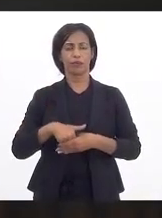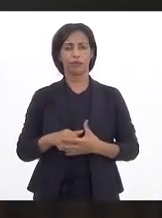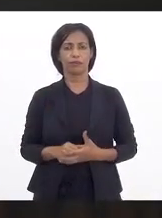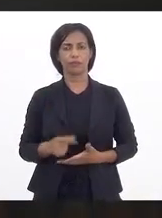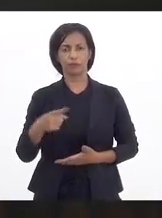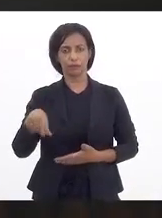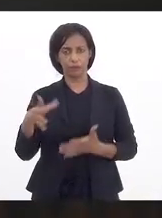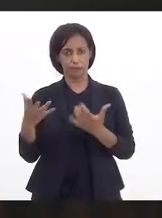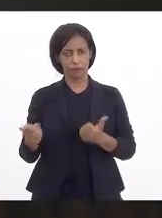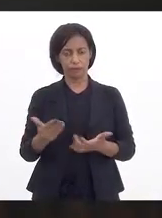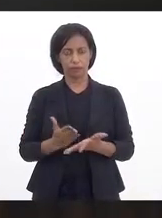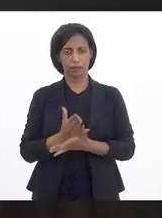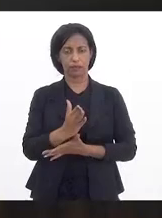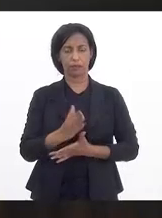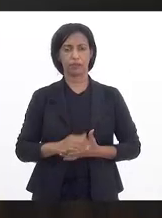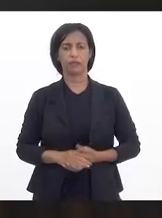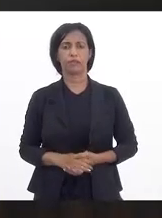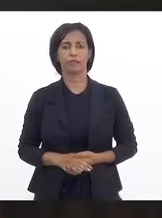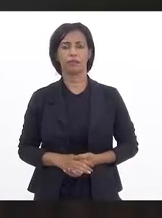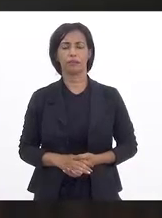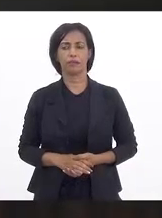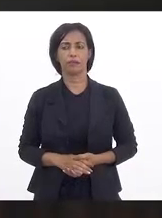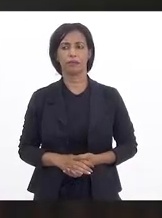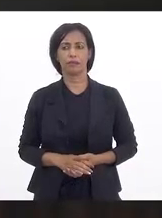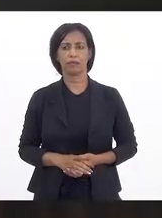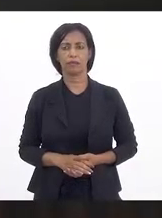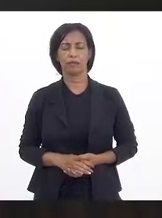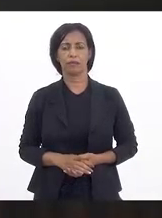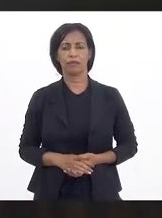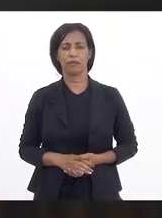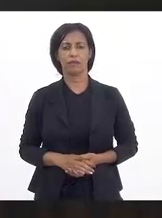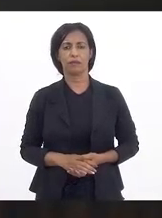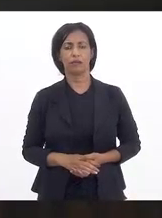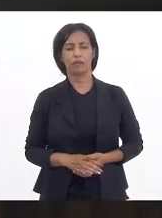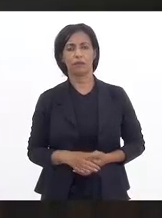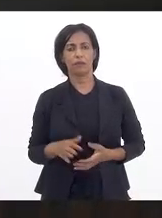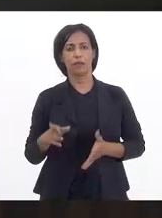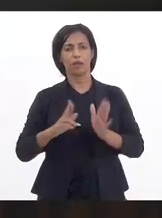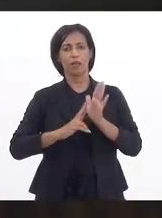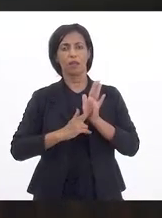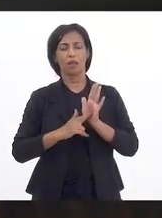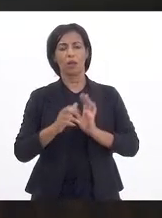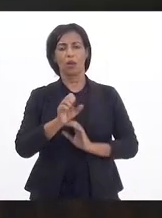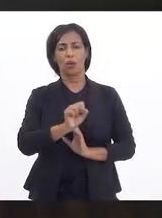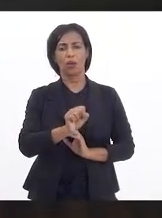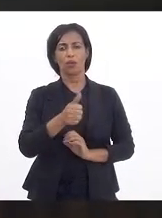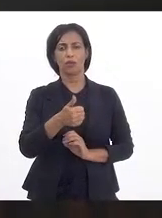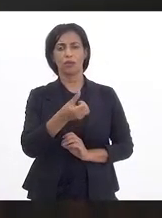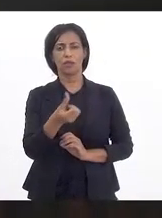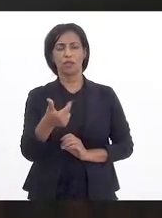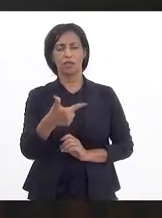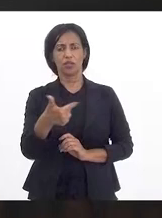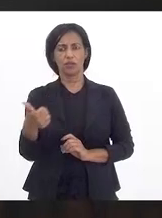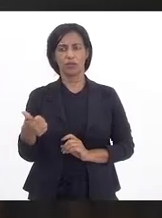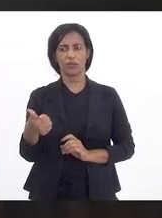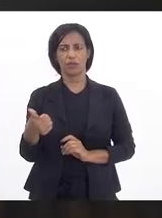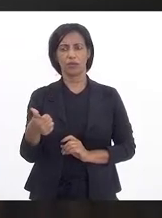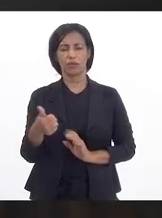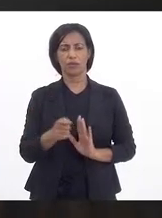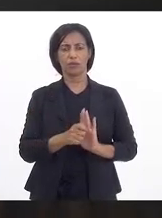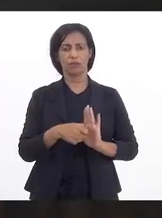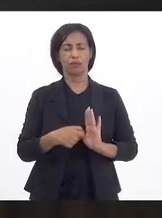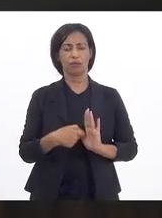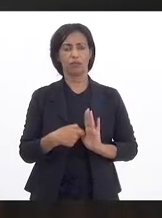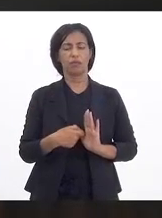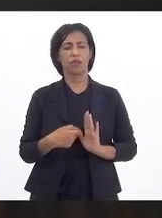se eu ficar problema desse Como estão aprovados vai à promulgação projeto de resolução nº 816/2 21 de